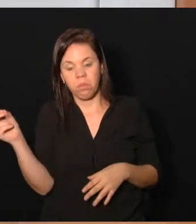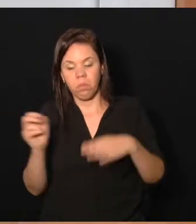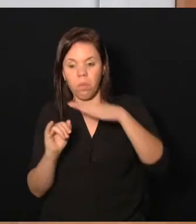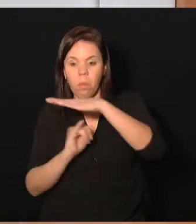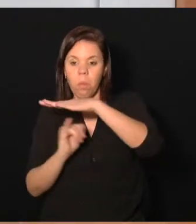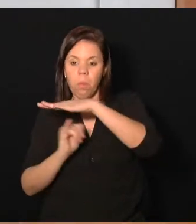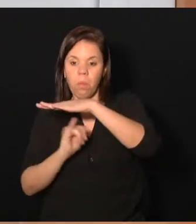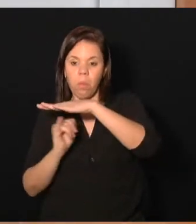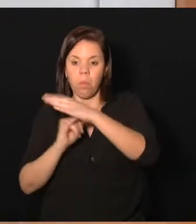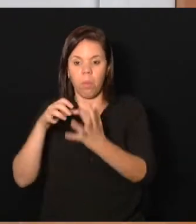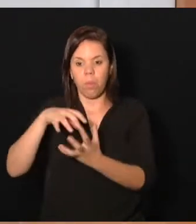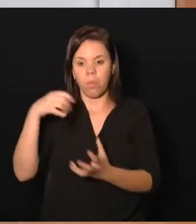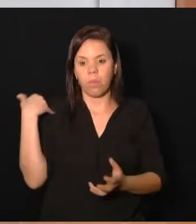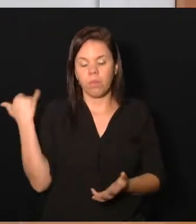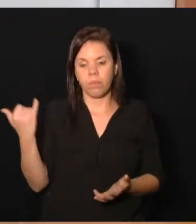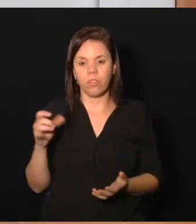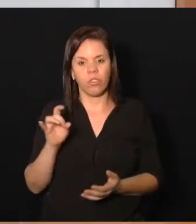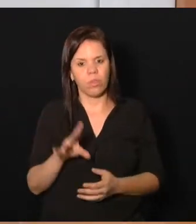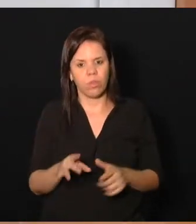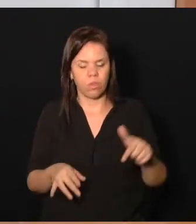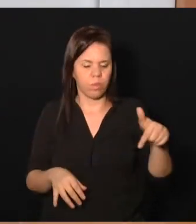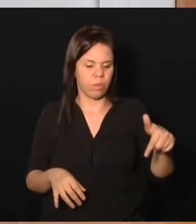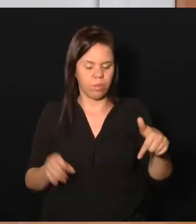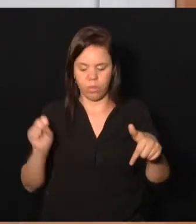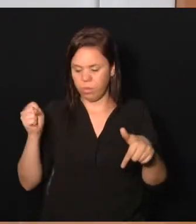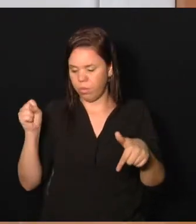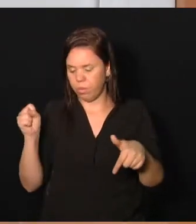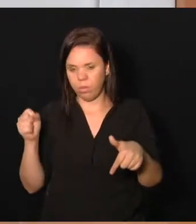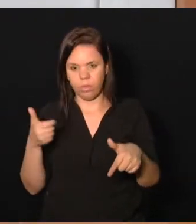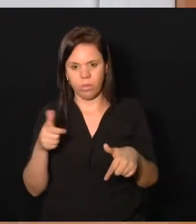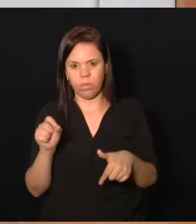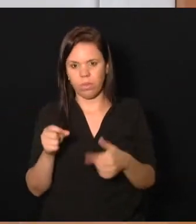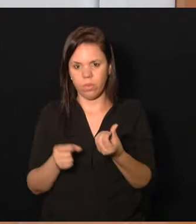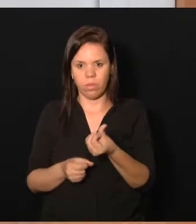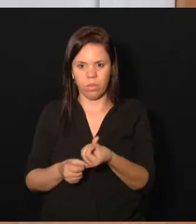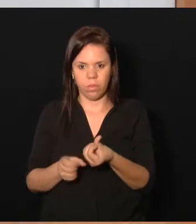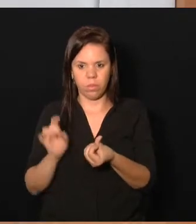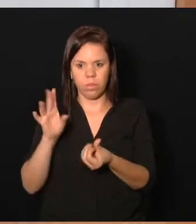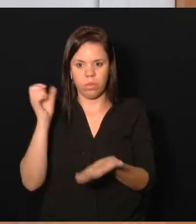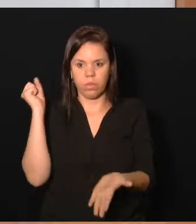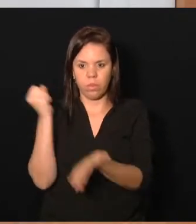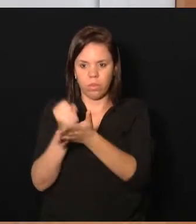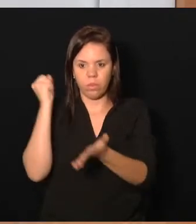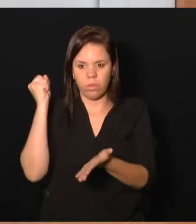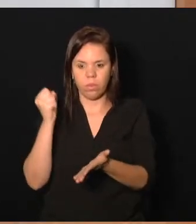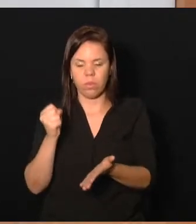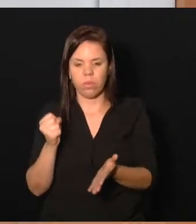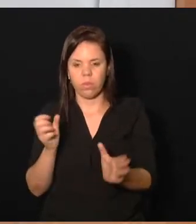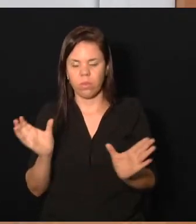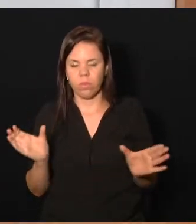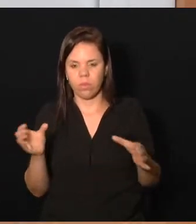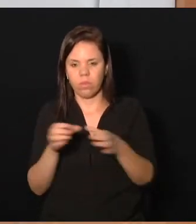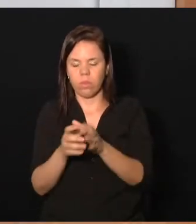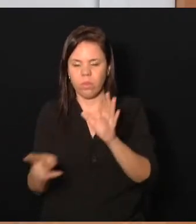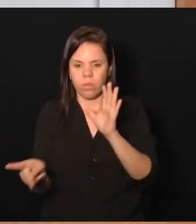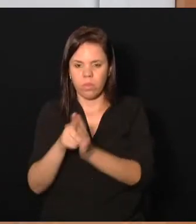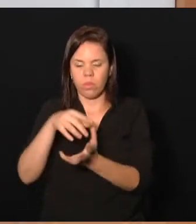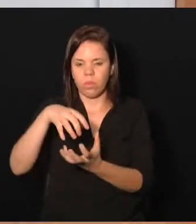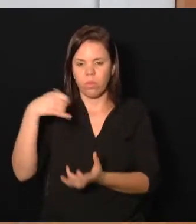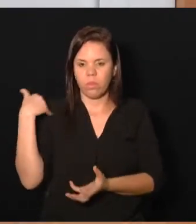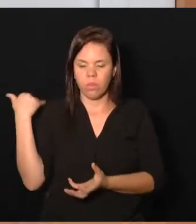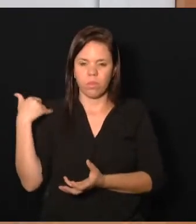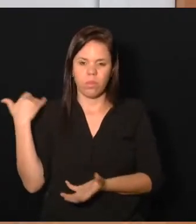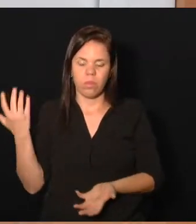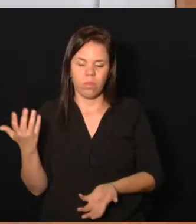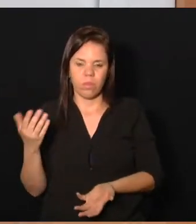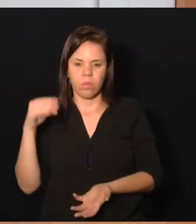Vereador, apenas 7, 8, 10, né? 6 estão registradas no Conselho Municipal do Idoso. E não se registram porque